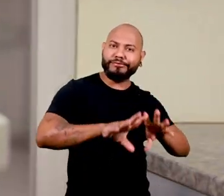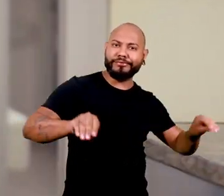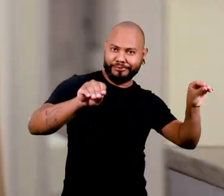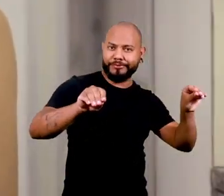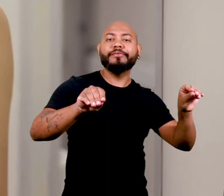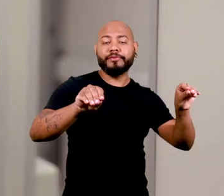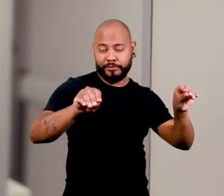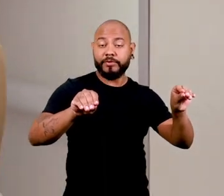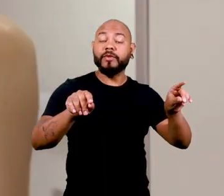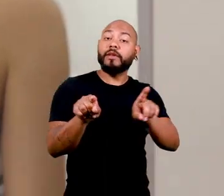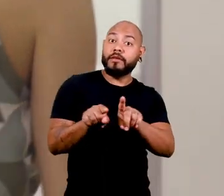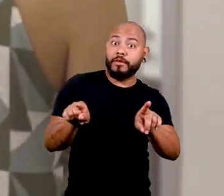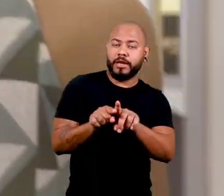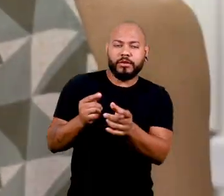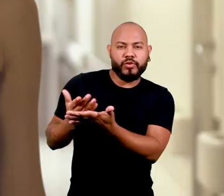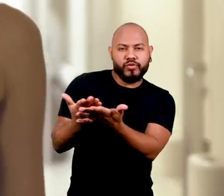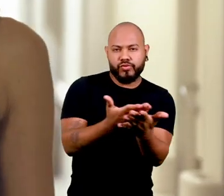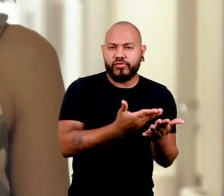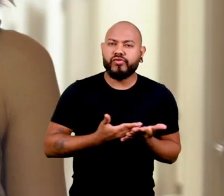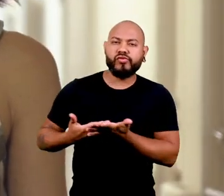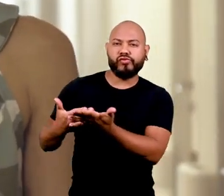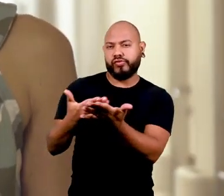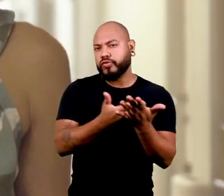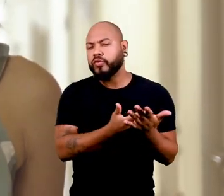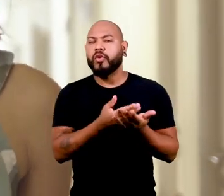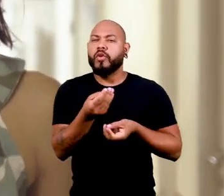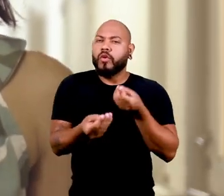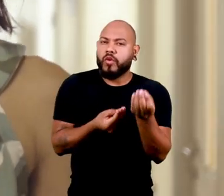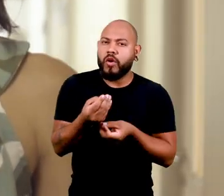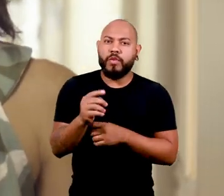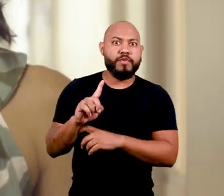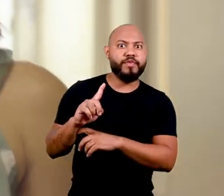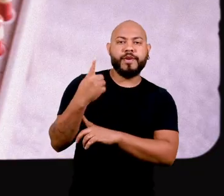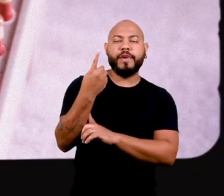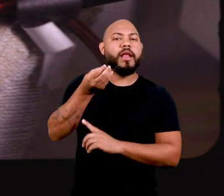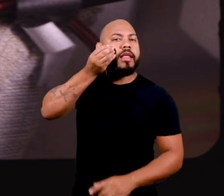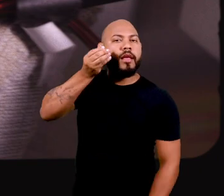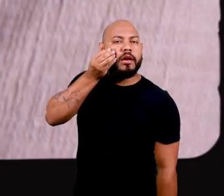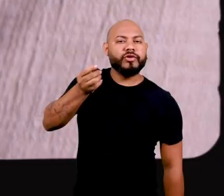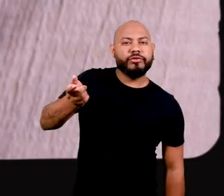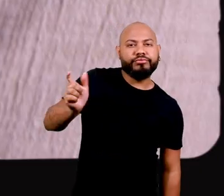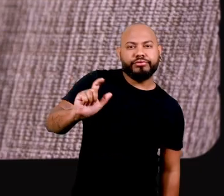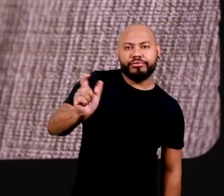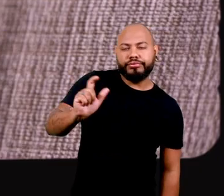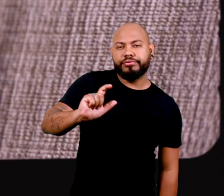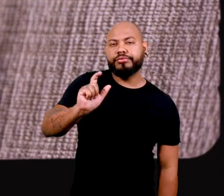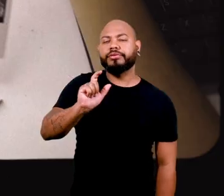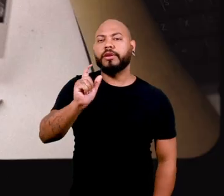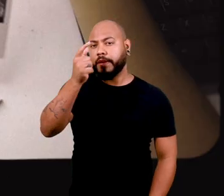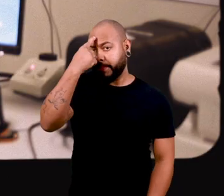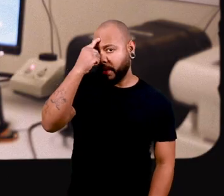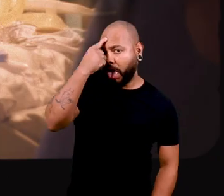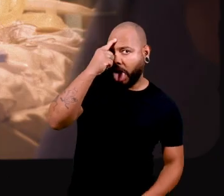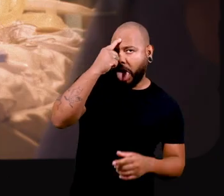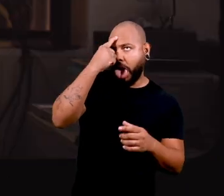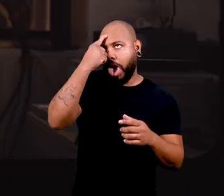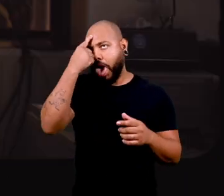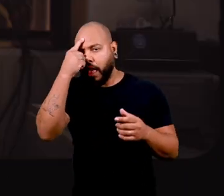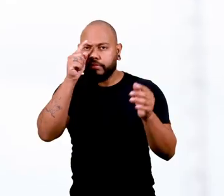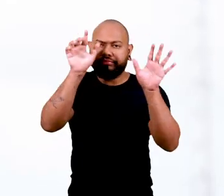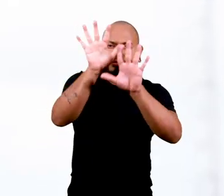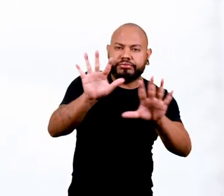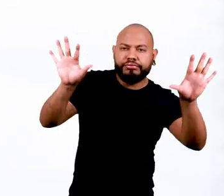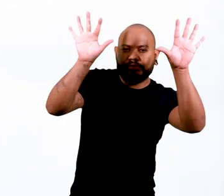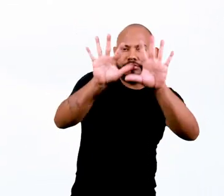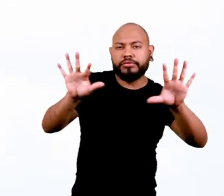depressão. Esse estudo que a gente fez aqui, ele foi o primeiro a testar uma substância psicodélica para uma condição